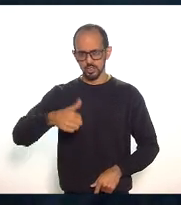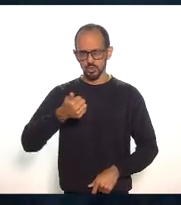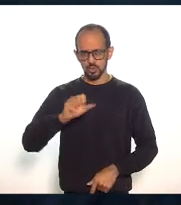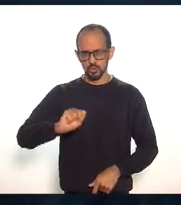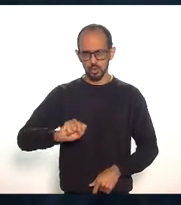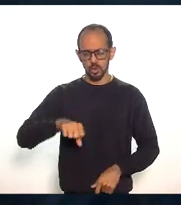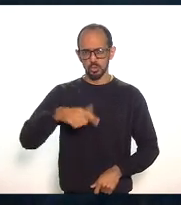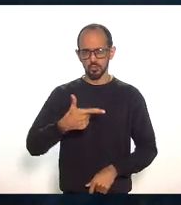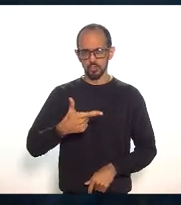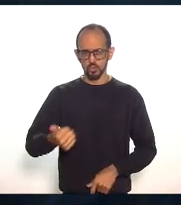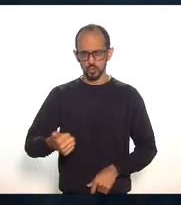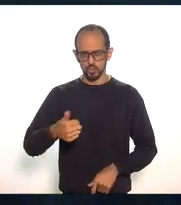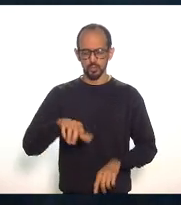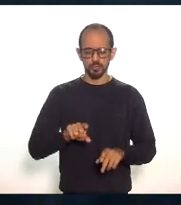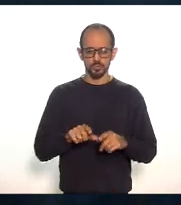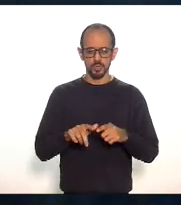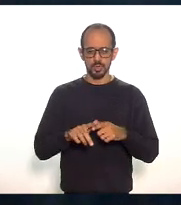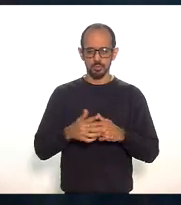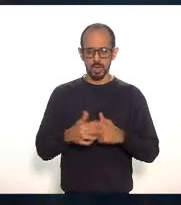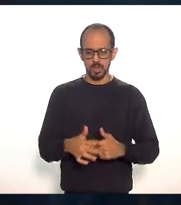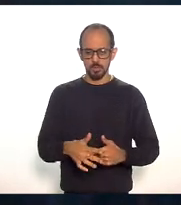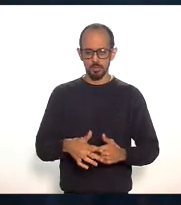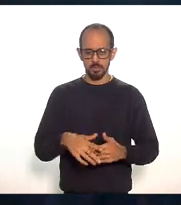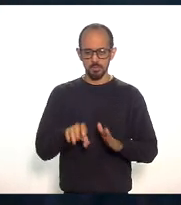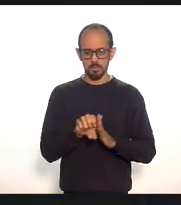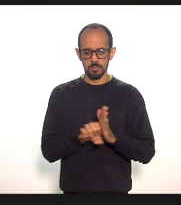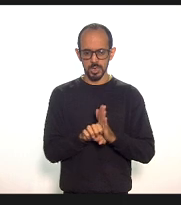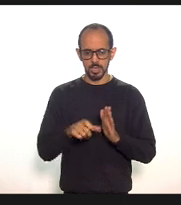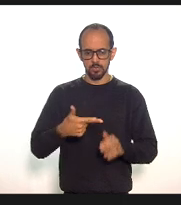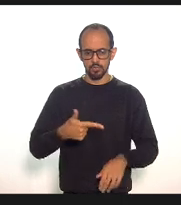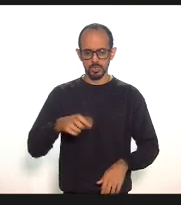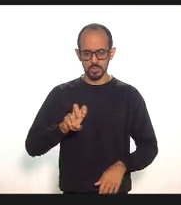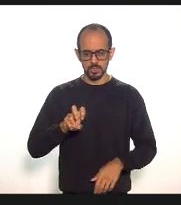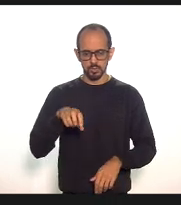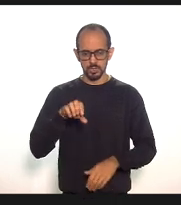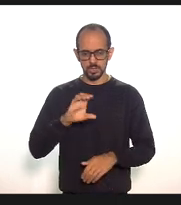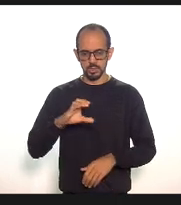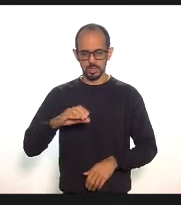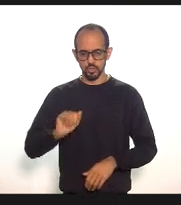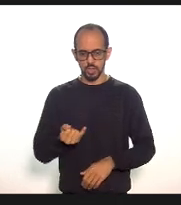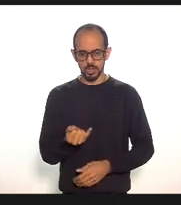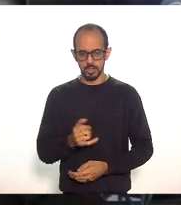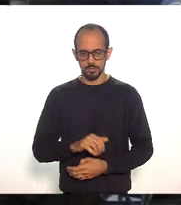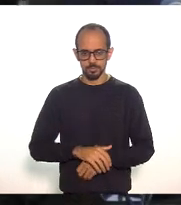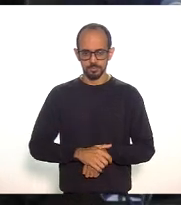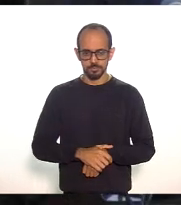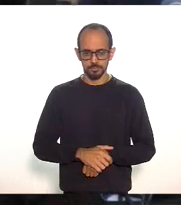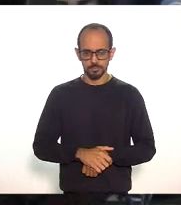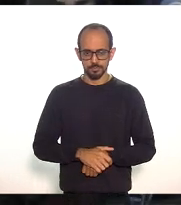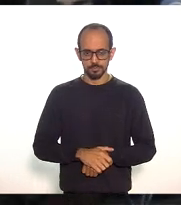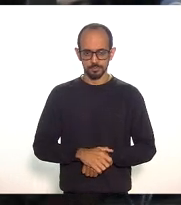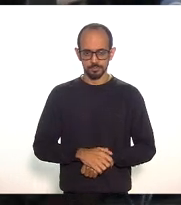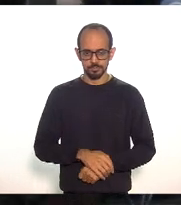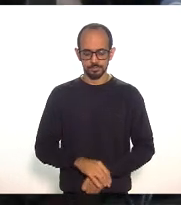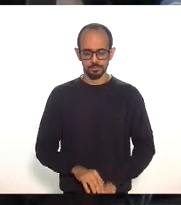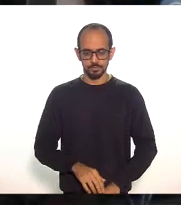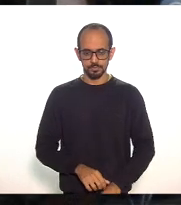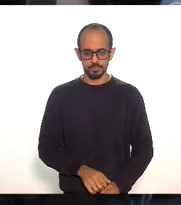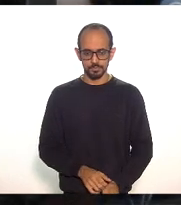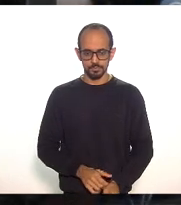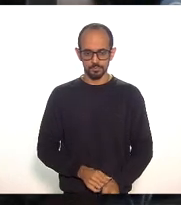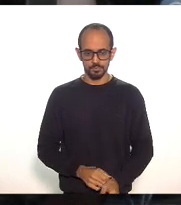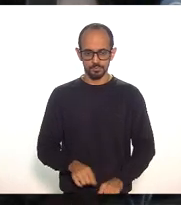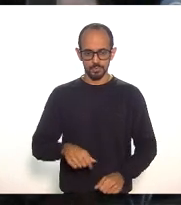17, 18 e 21, pela emenda número 5 da CCJ. Só pensar... Volta. Ok.